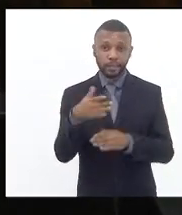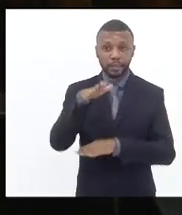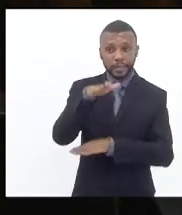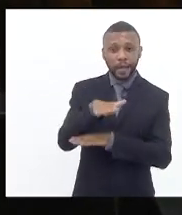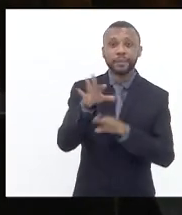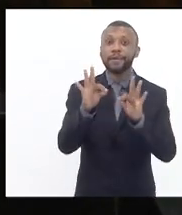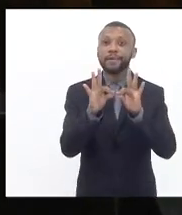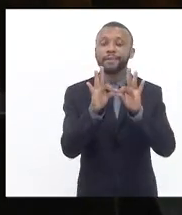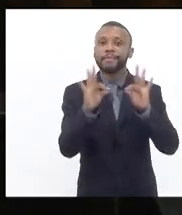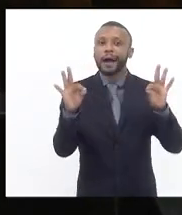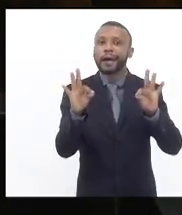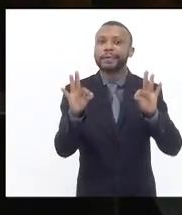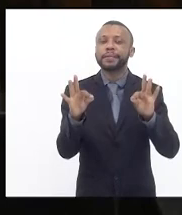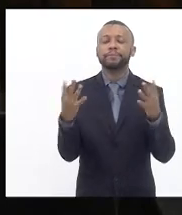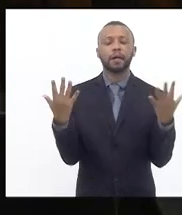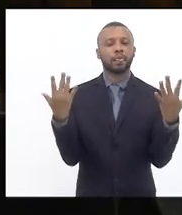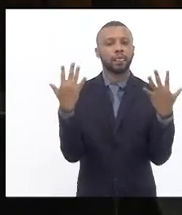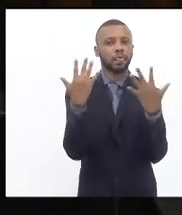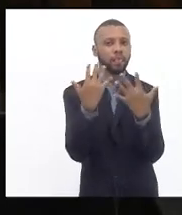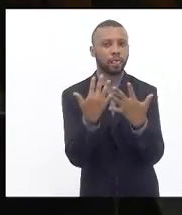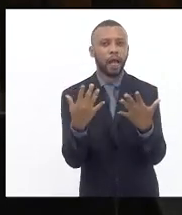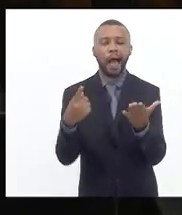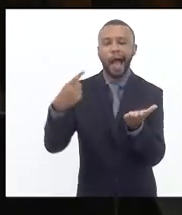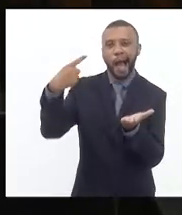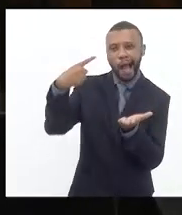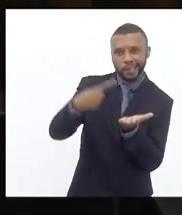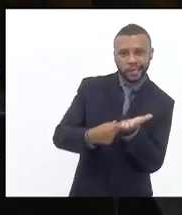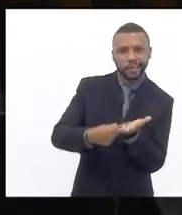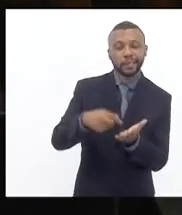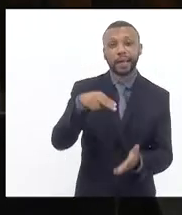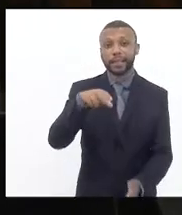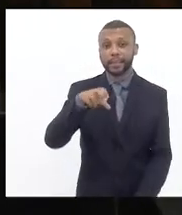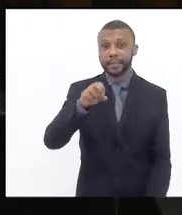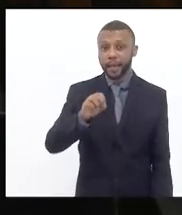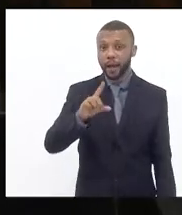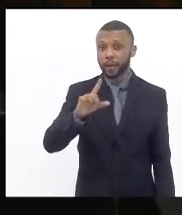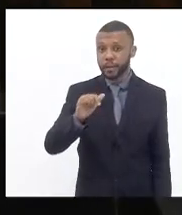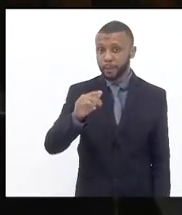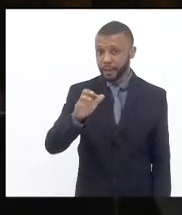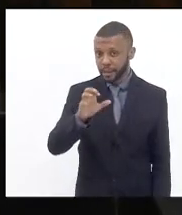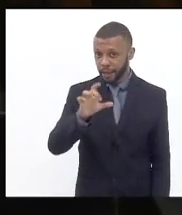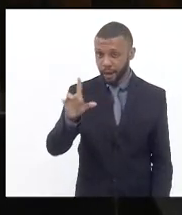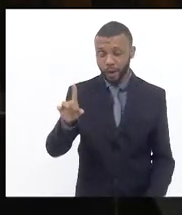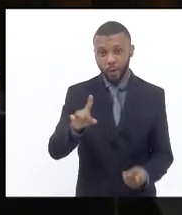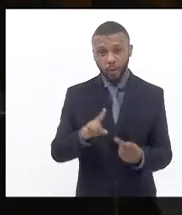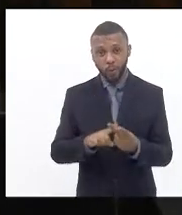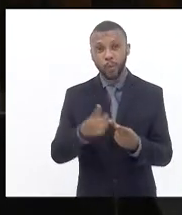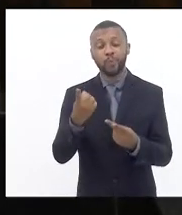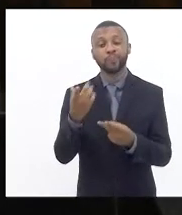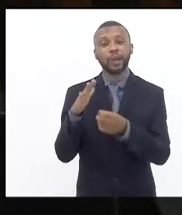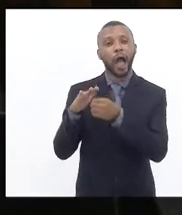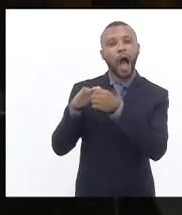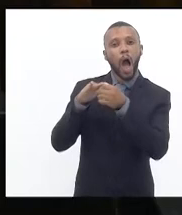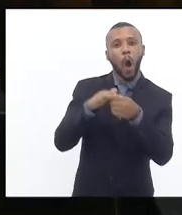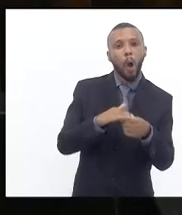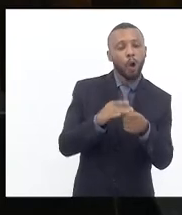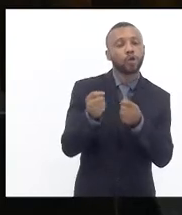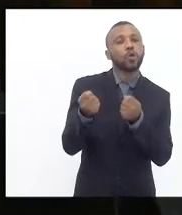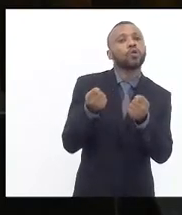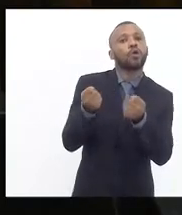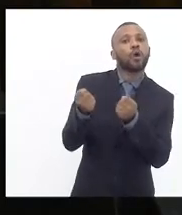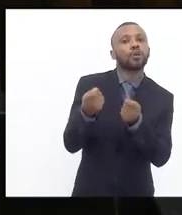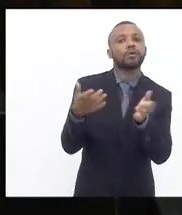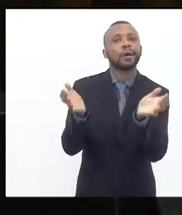frases de efeito agenda neoliberal arrocho salarial classe do